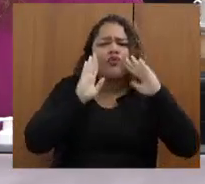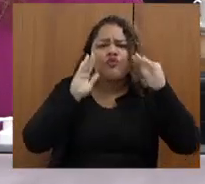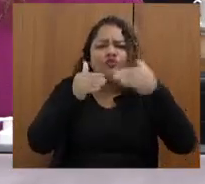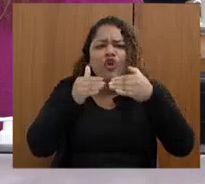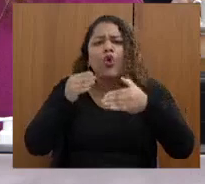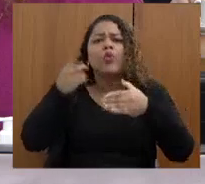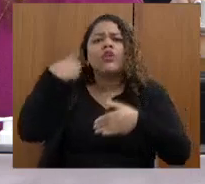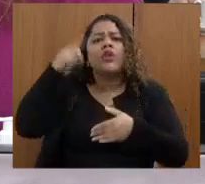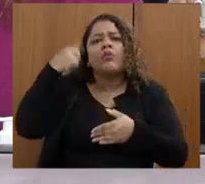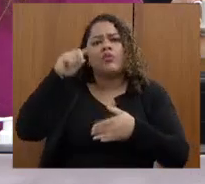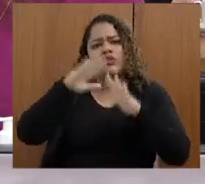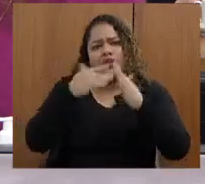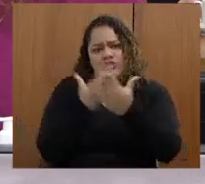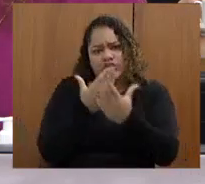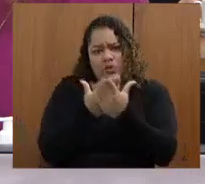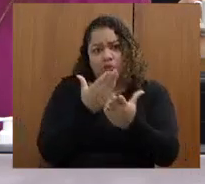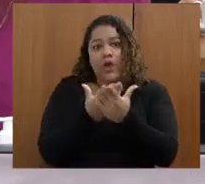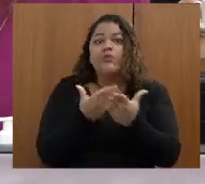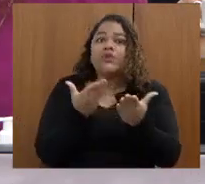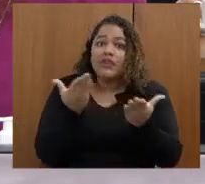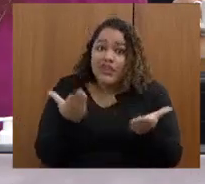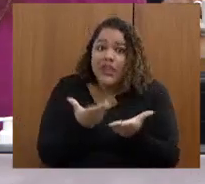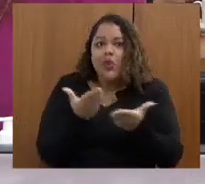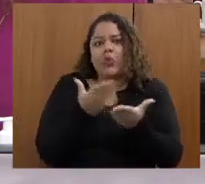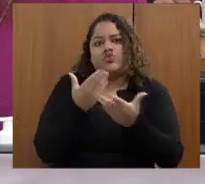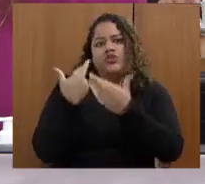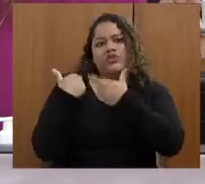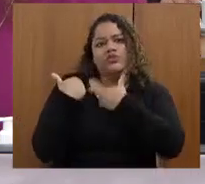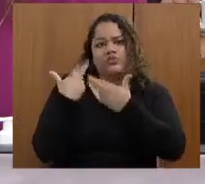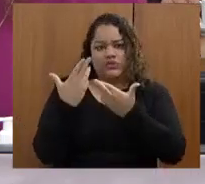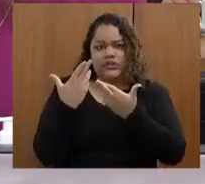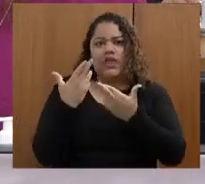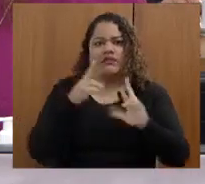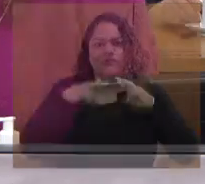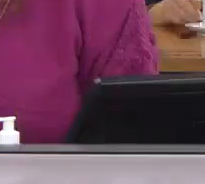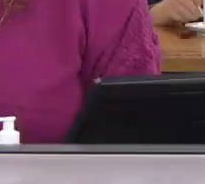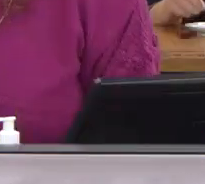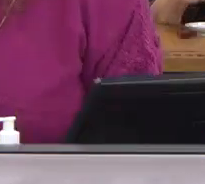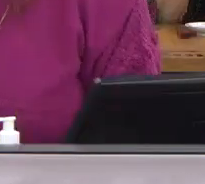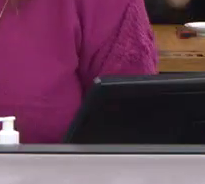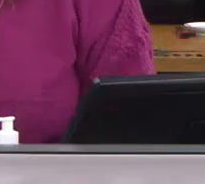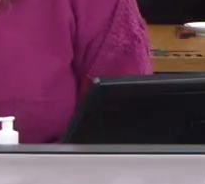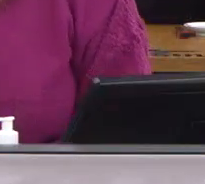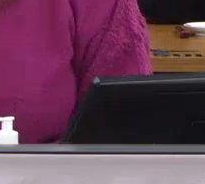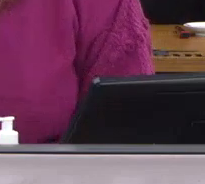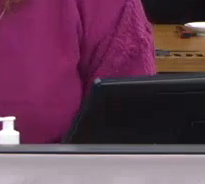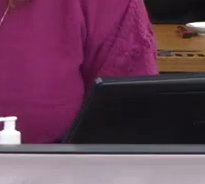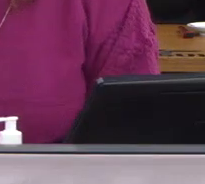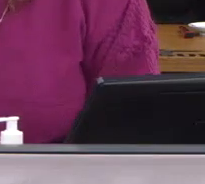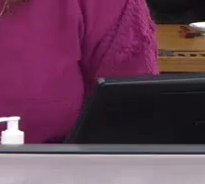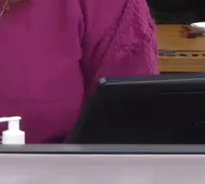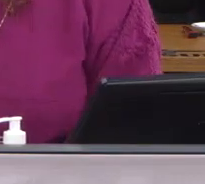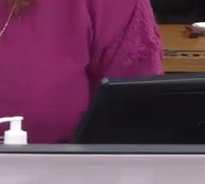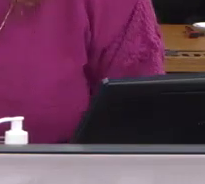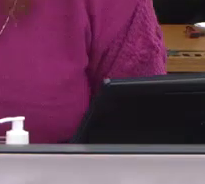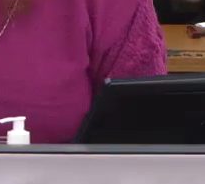fruto dessa dessa reunião Esse é o comando desta reunião e que eu estou e que dá deu tudo certo